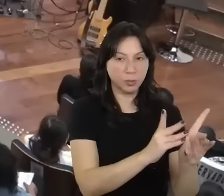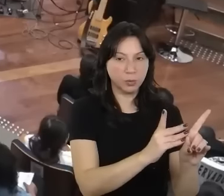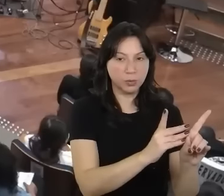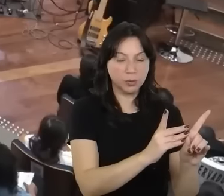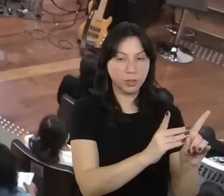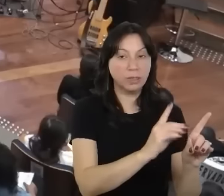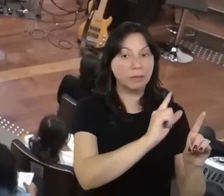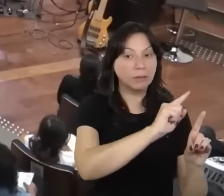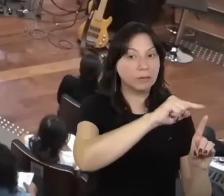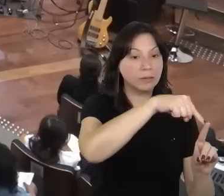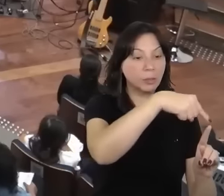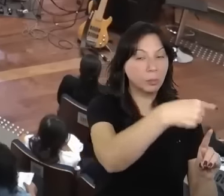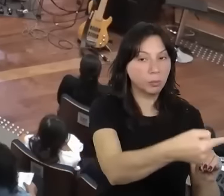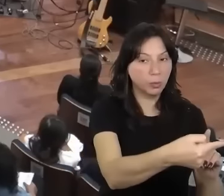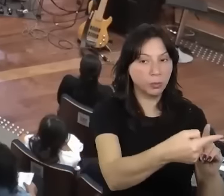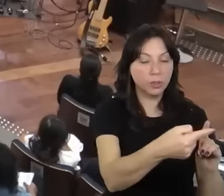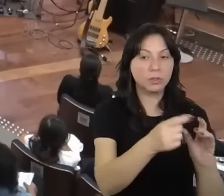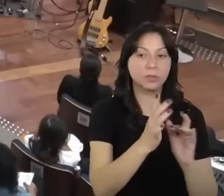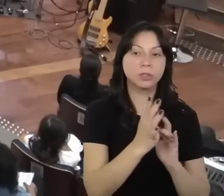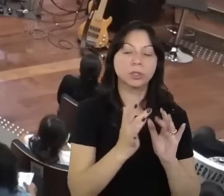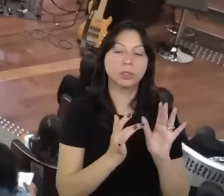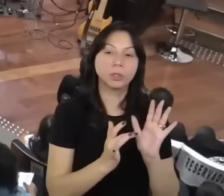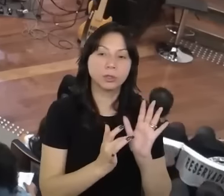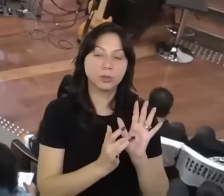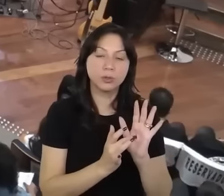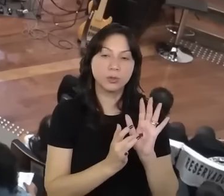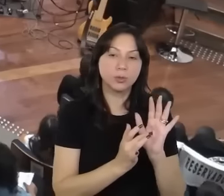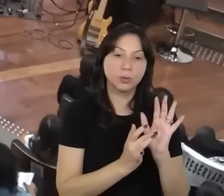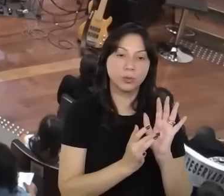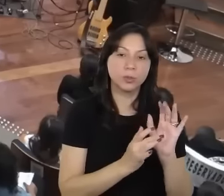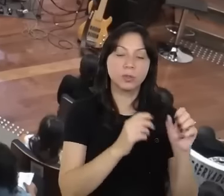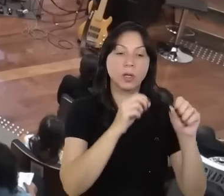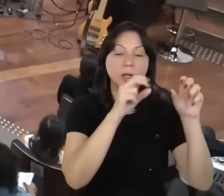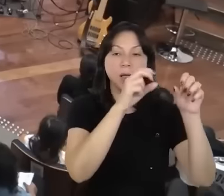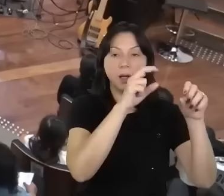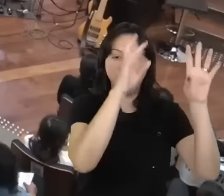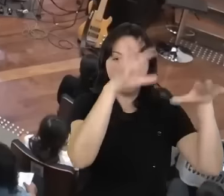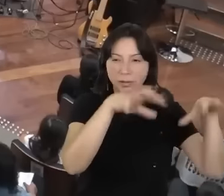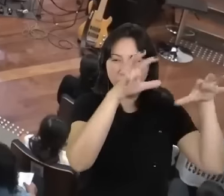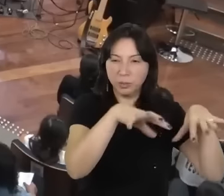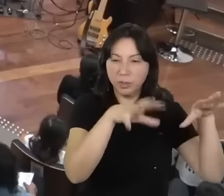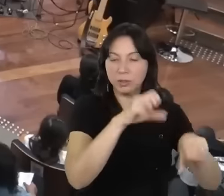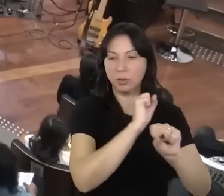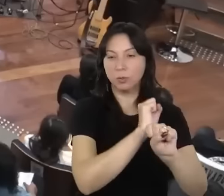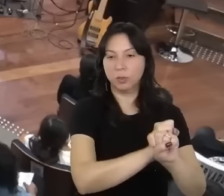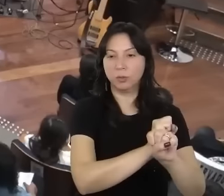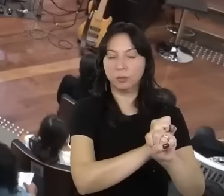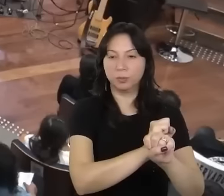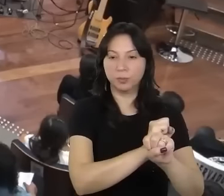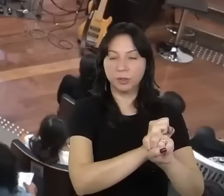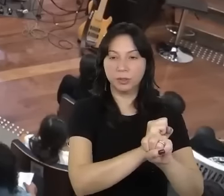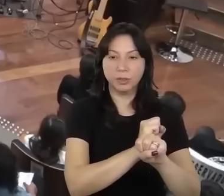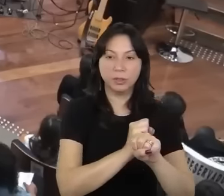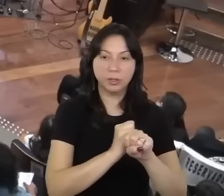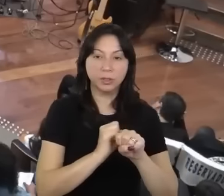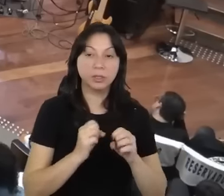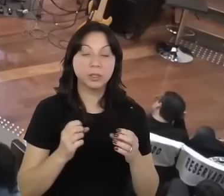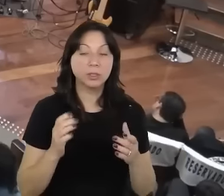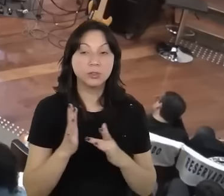e Jesus acalmou a tempestade do mar eu quero dizer para você que Jesus está